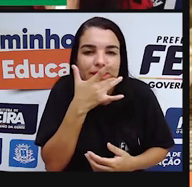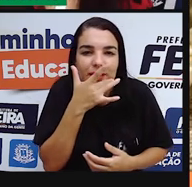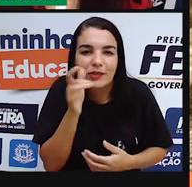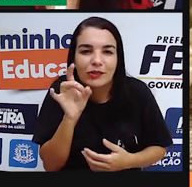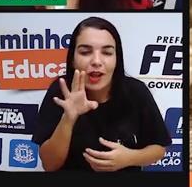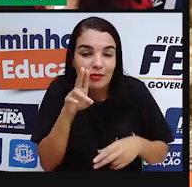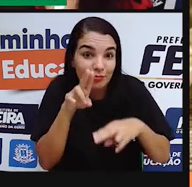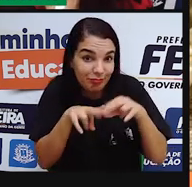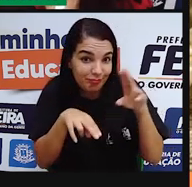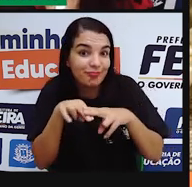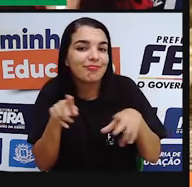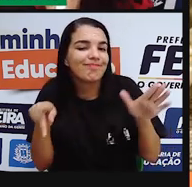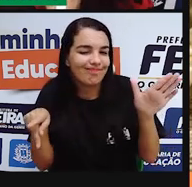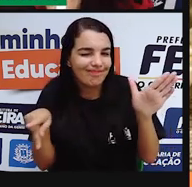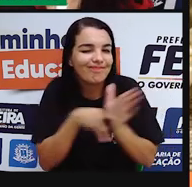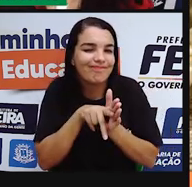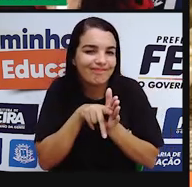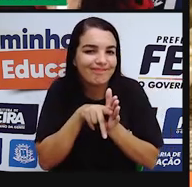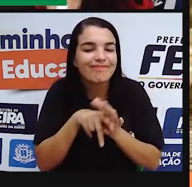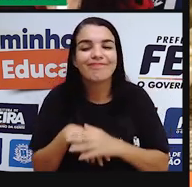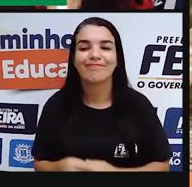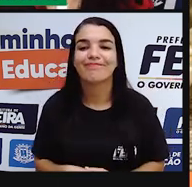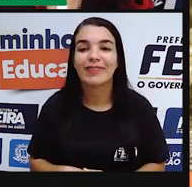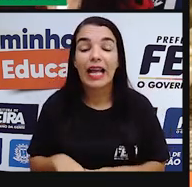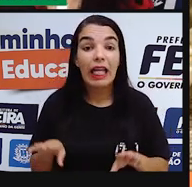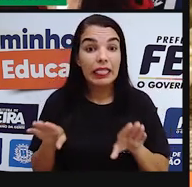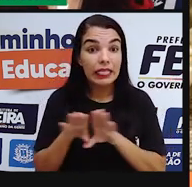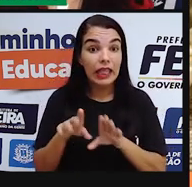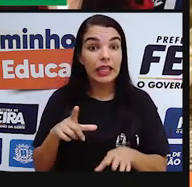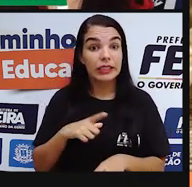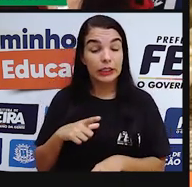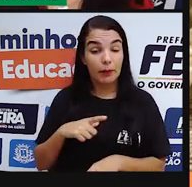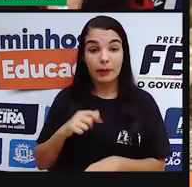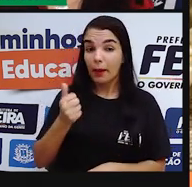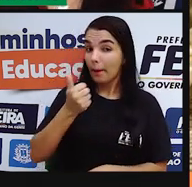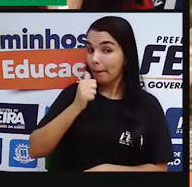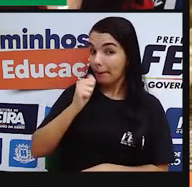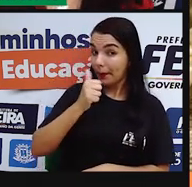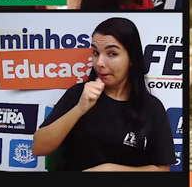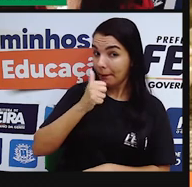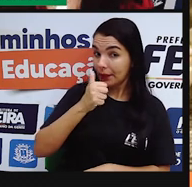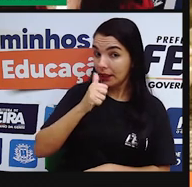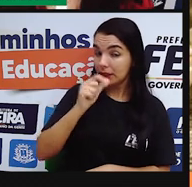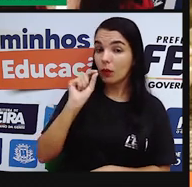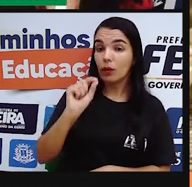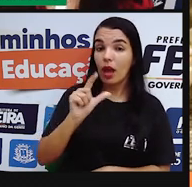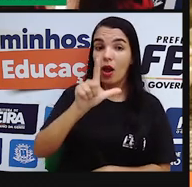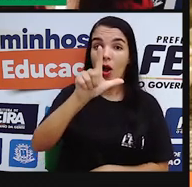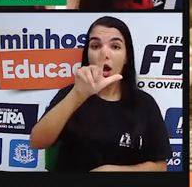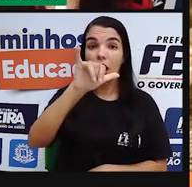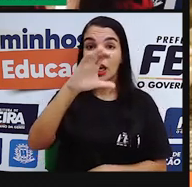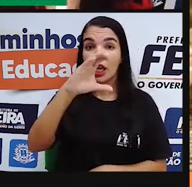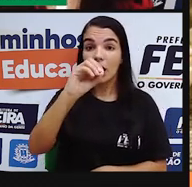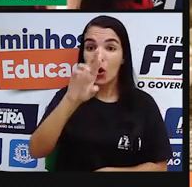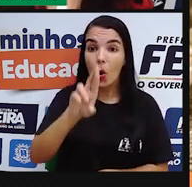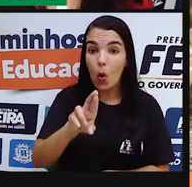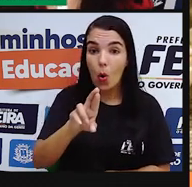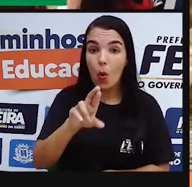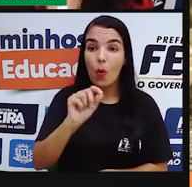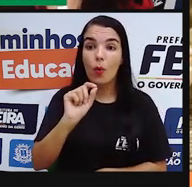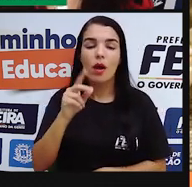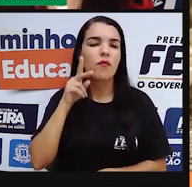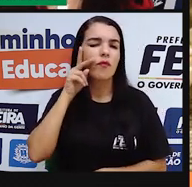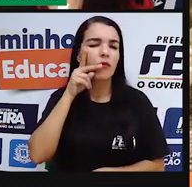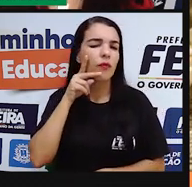São João. E além disso, também nós temos as bebidas tradicionais do São João, que nesse caso é o